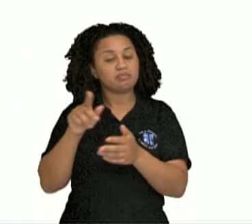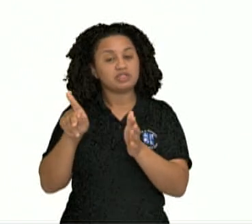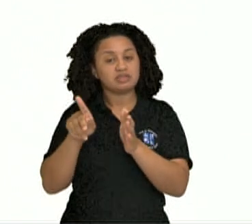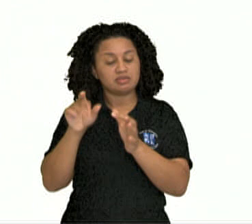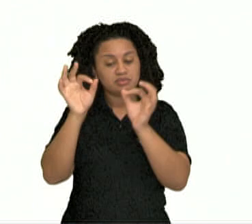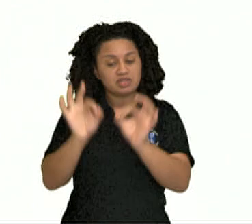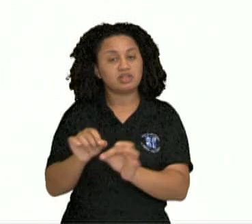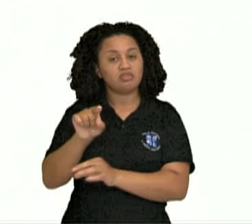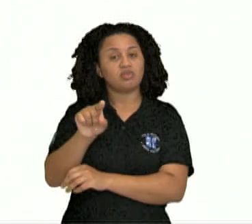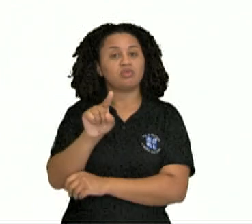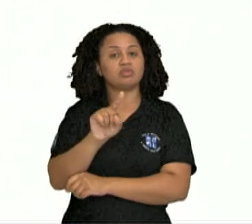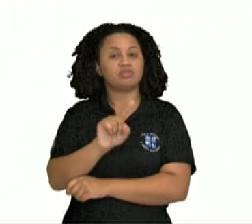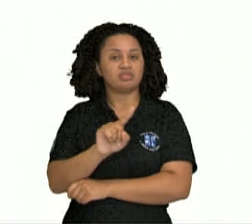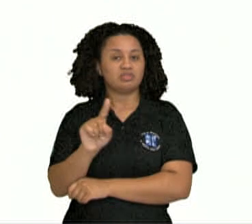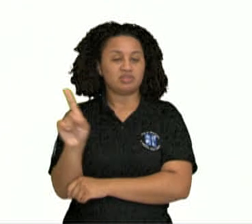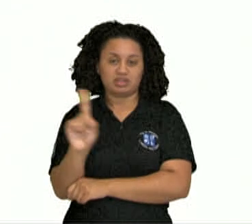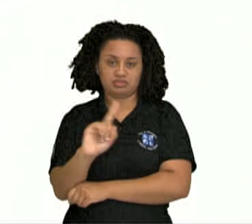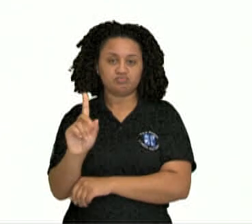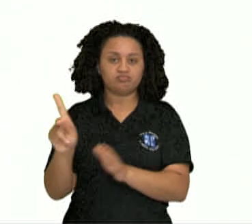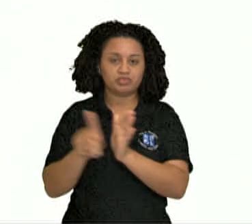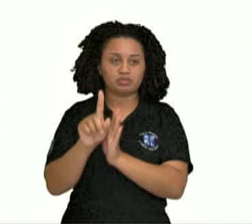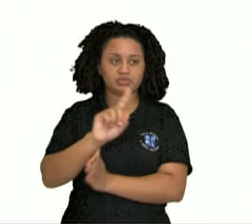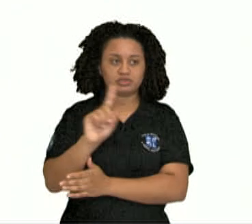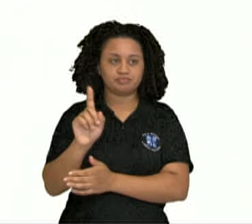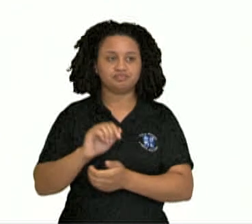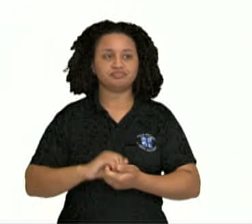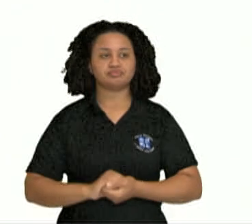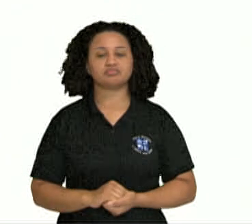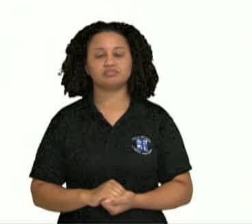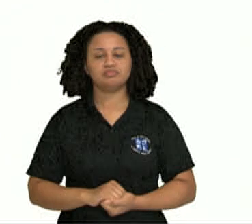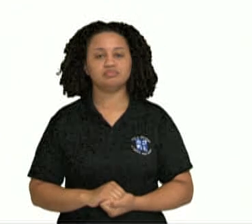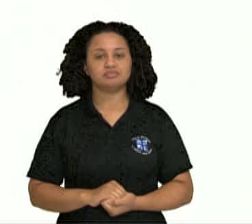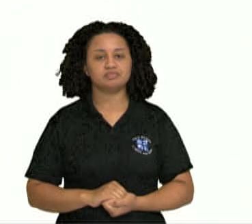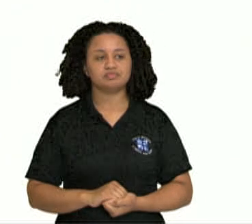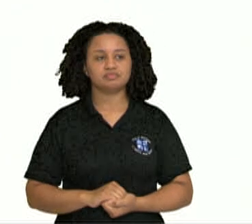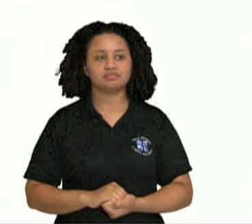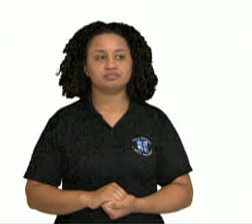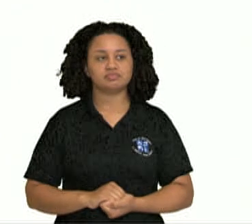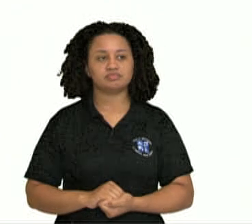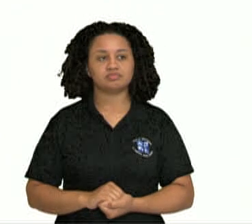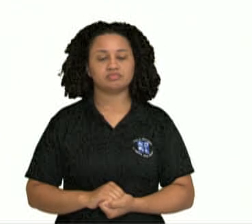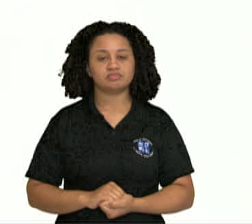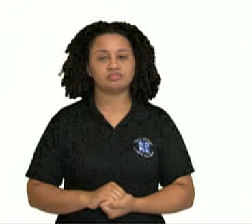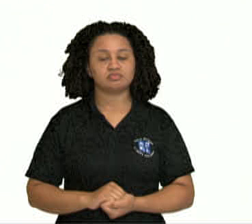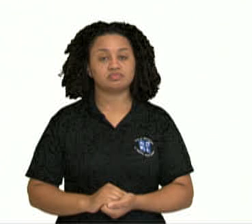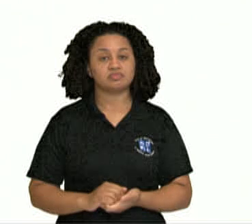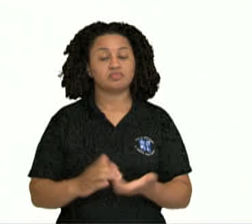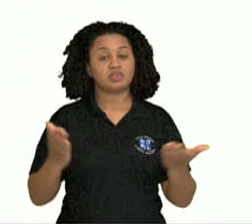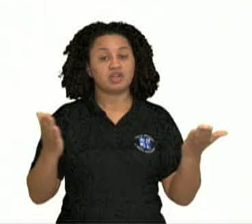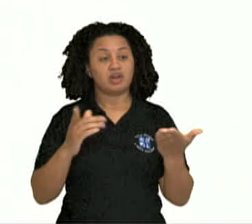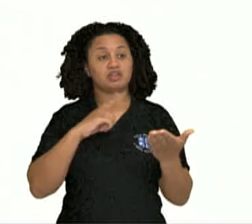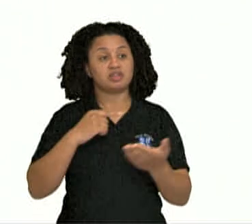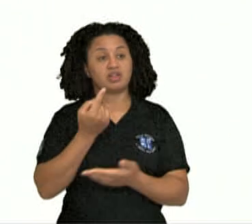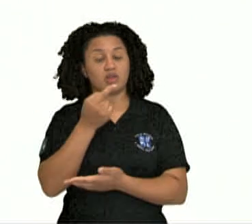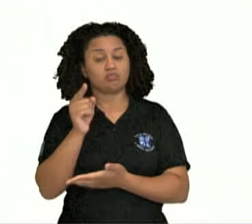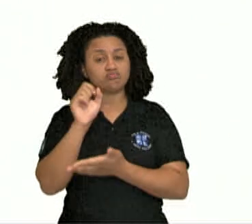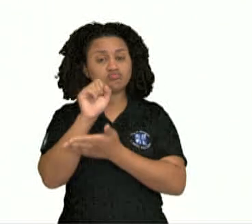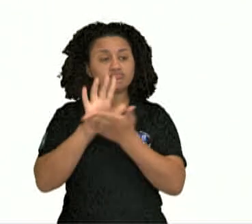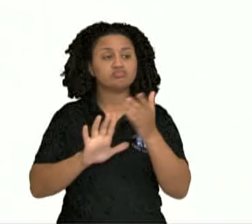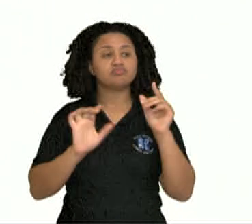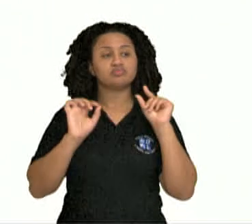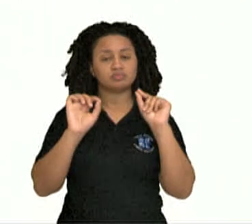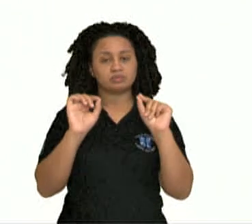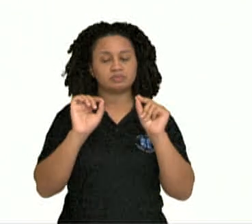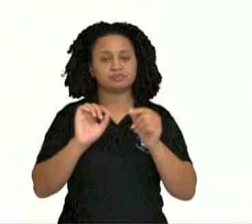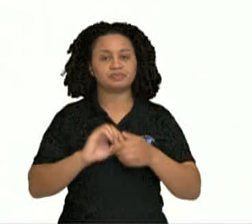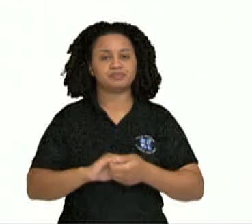imperativo negativo agora, tá? Agora te toca a ti. Temos aí mais uma atividade. Los